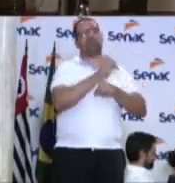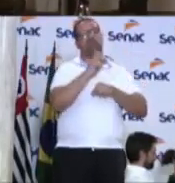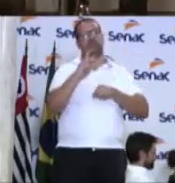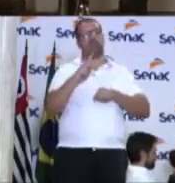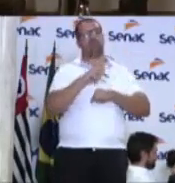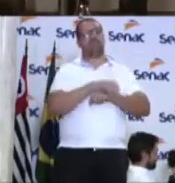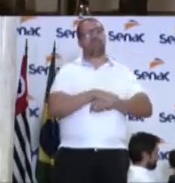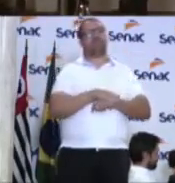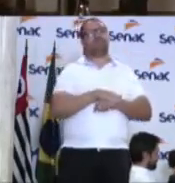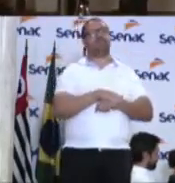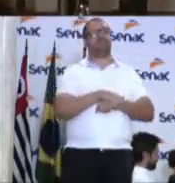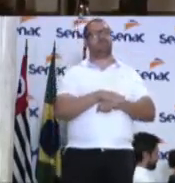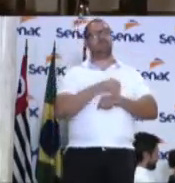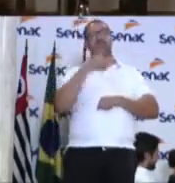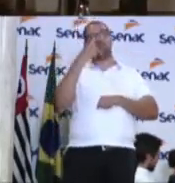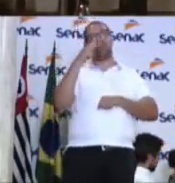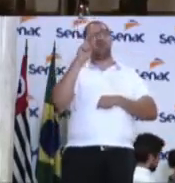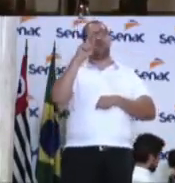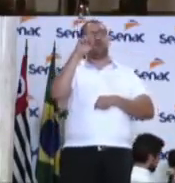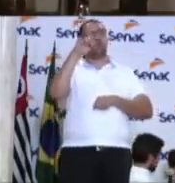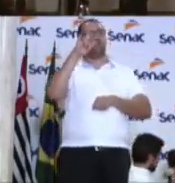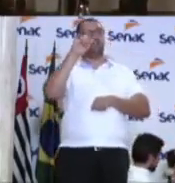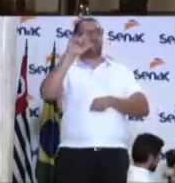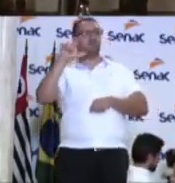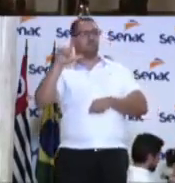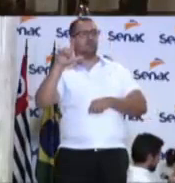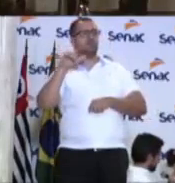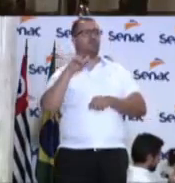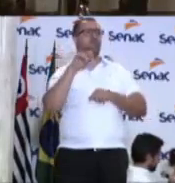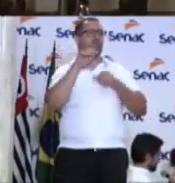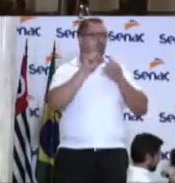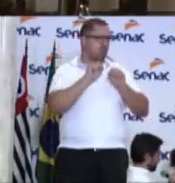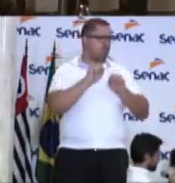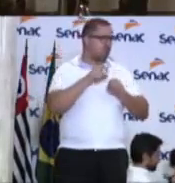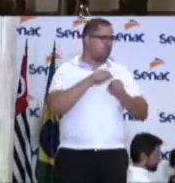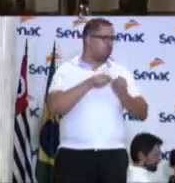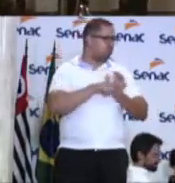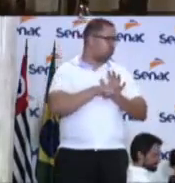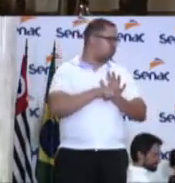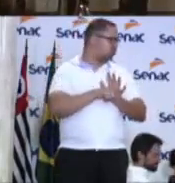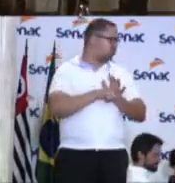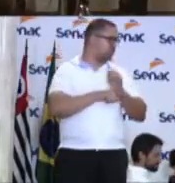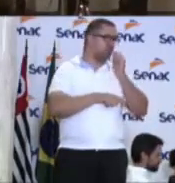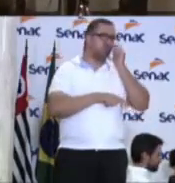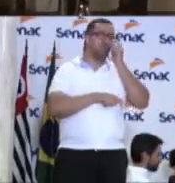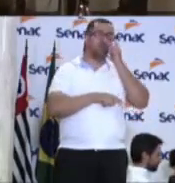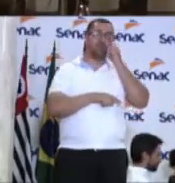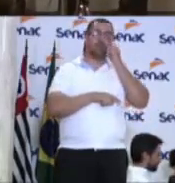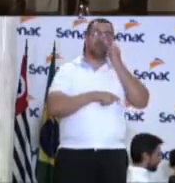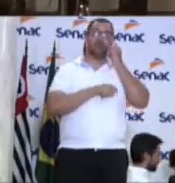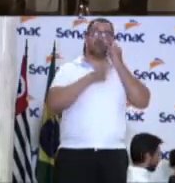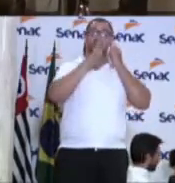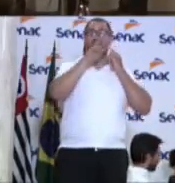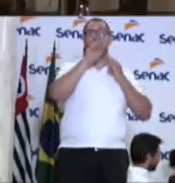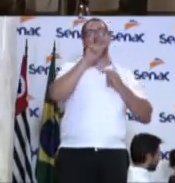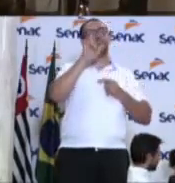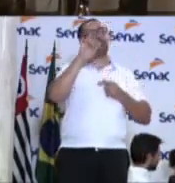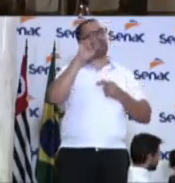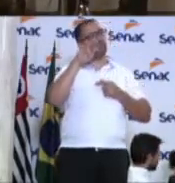Agora, do pernil, pode ser? O do pernil do... Pode ser, Gola, pode ser. Que é o de Volkswagen, pode.